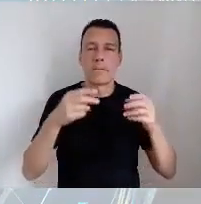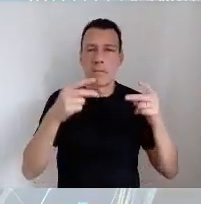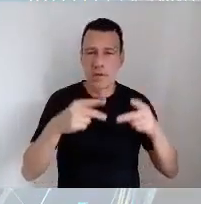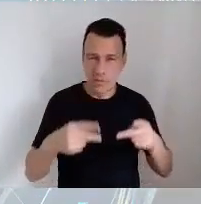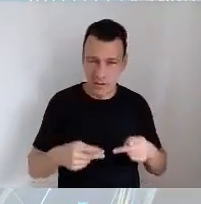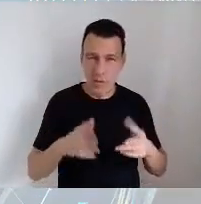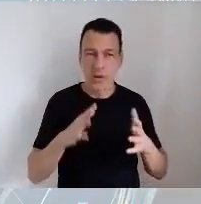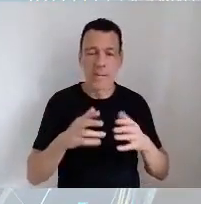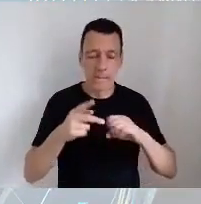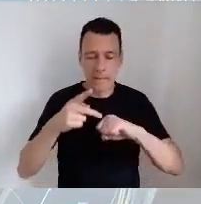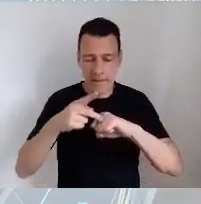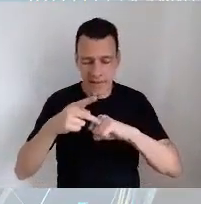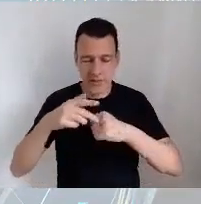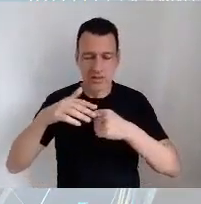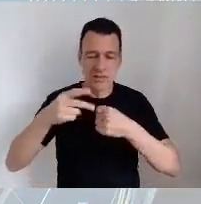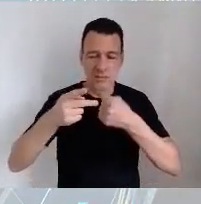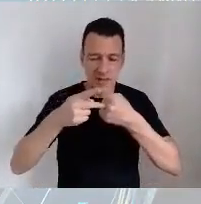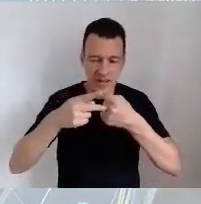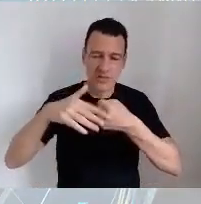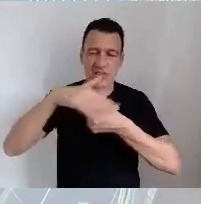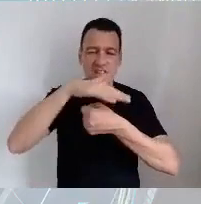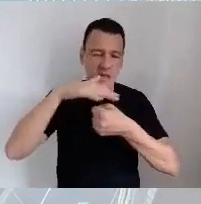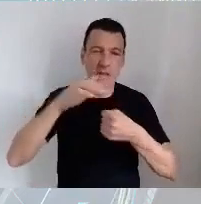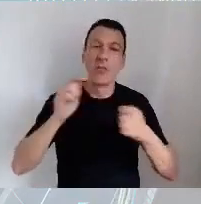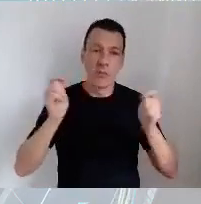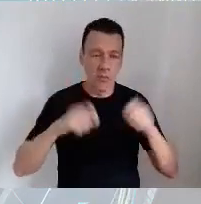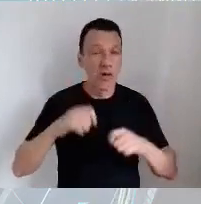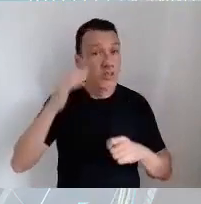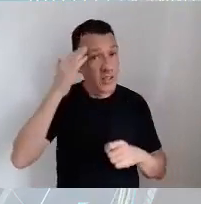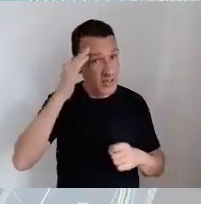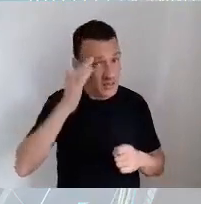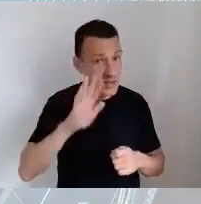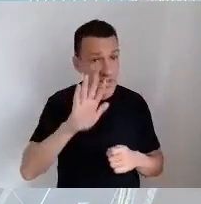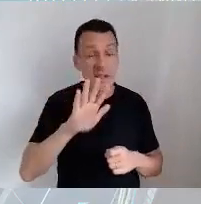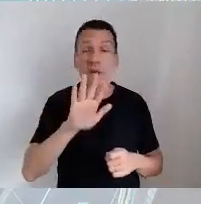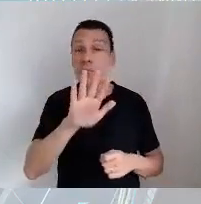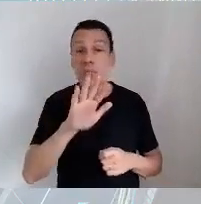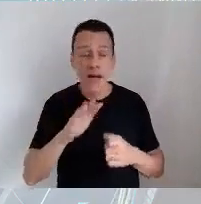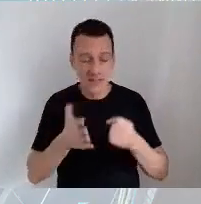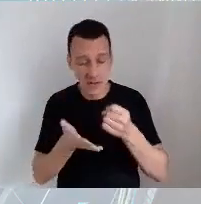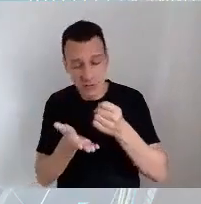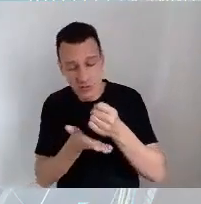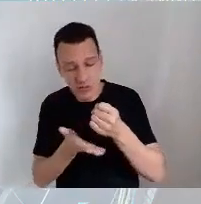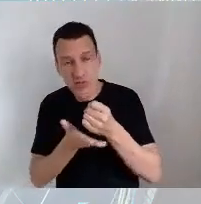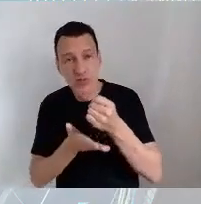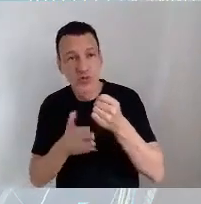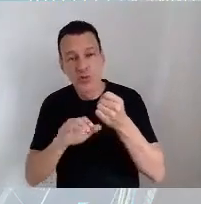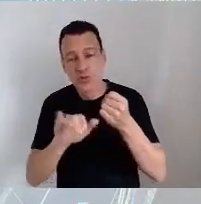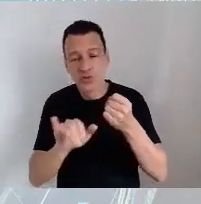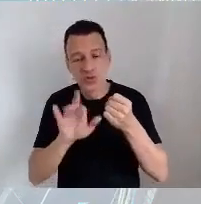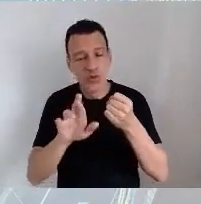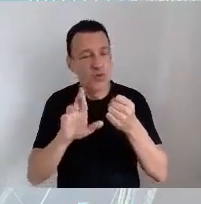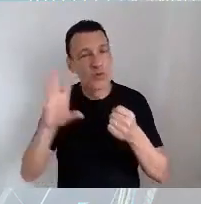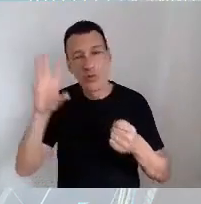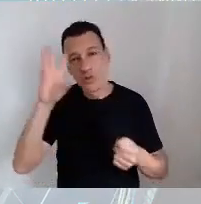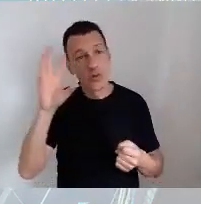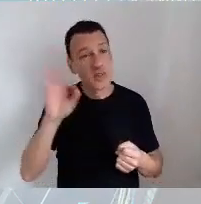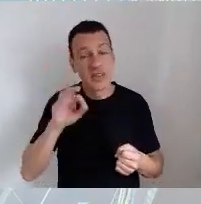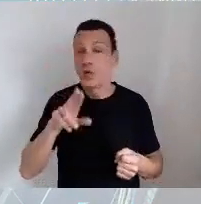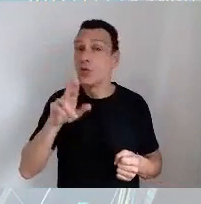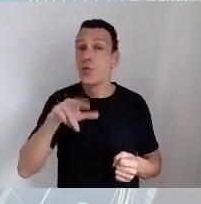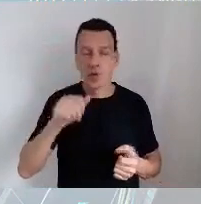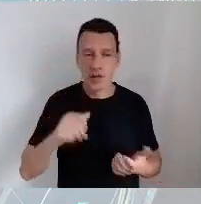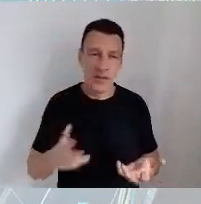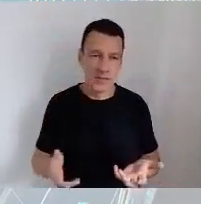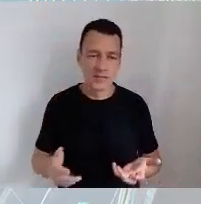entender mas um programador mais júnior não consegue entender é nunca ou melhor em algum momento